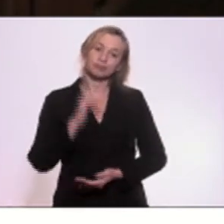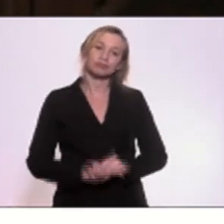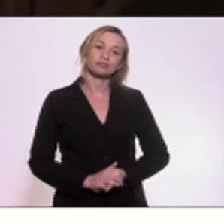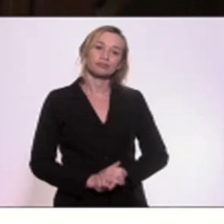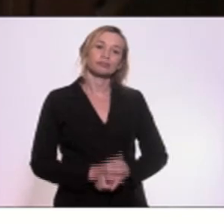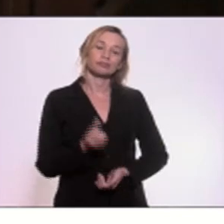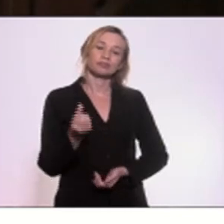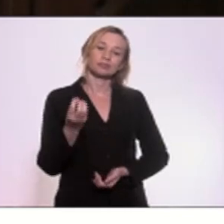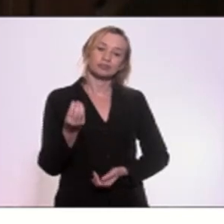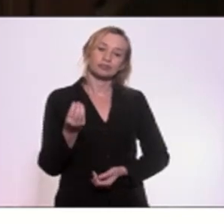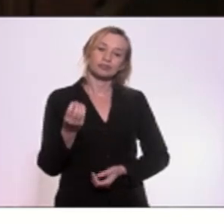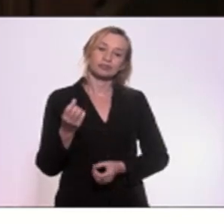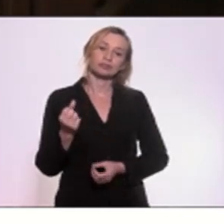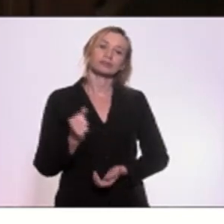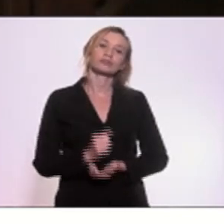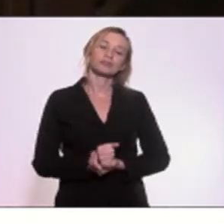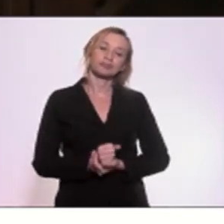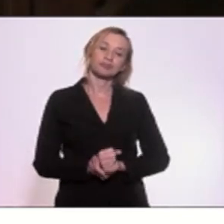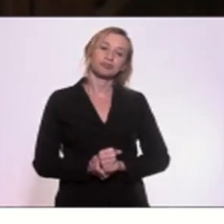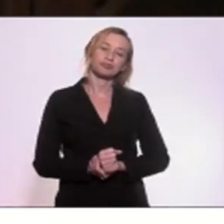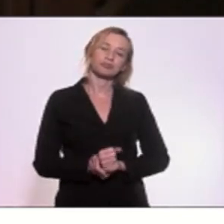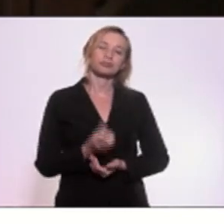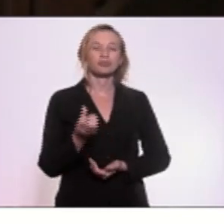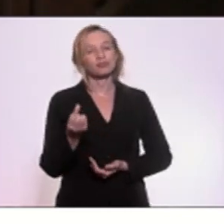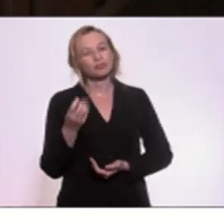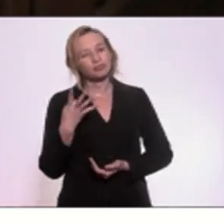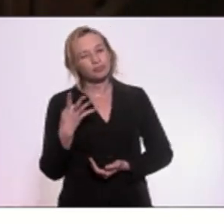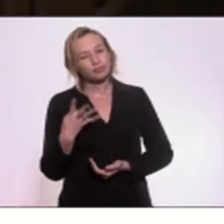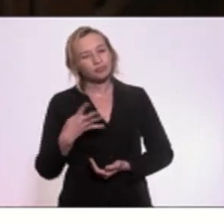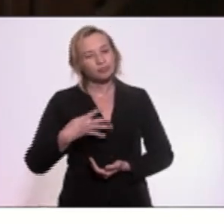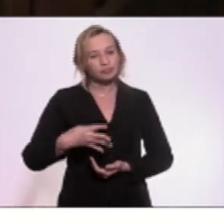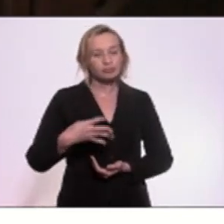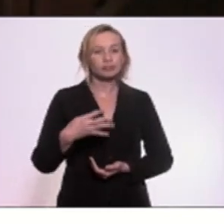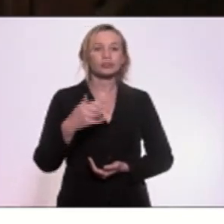década de 60, 64 até